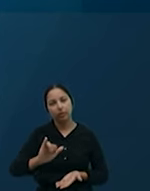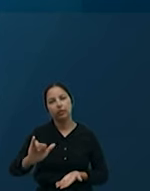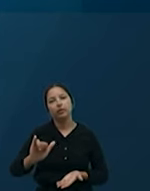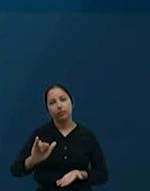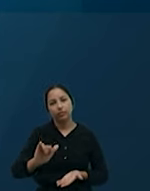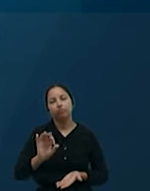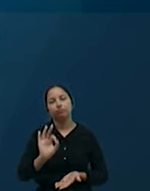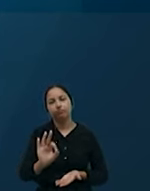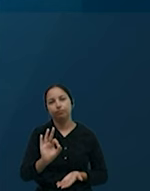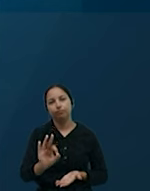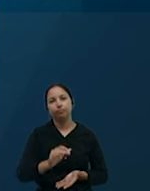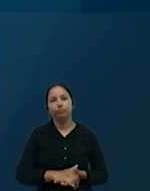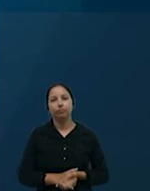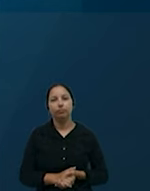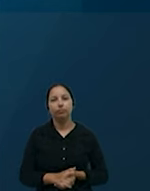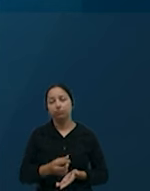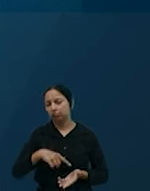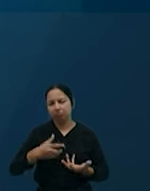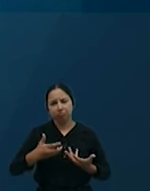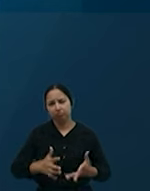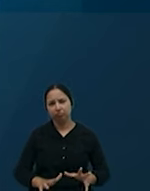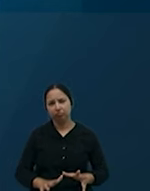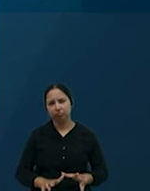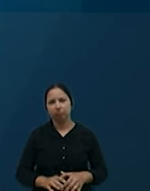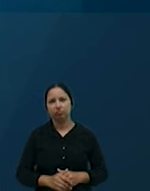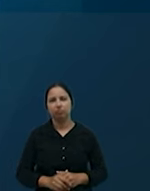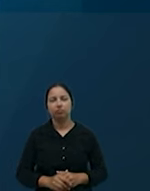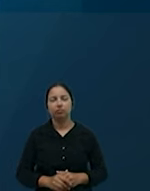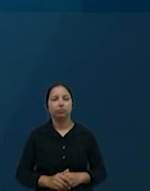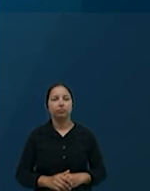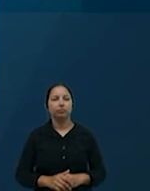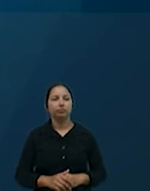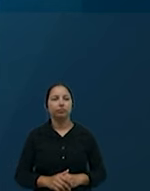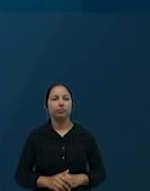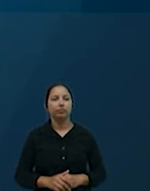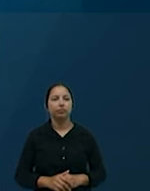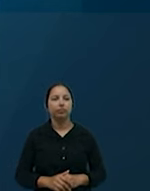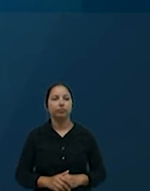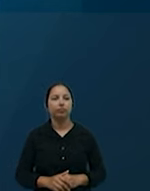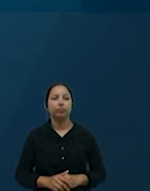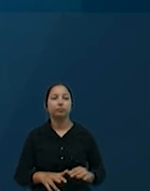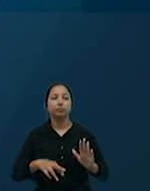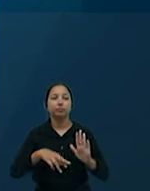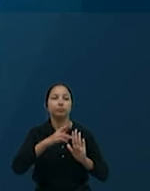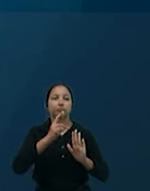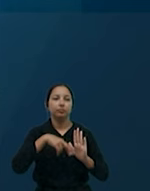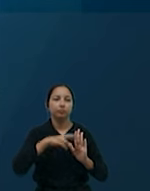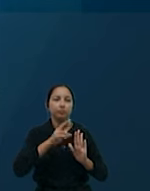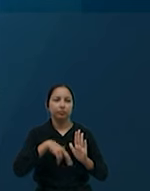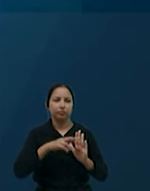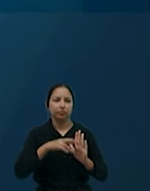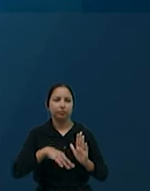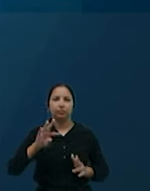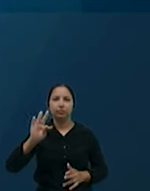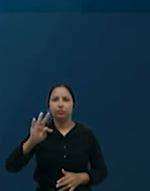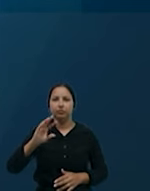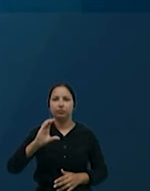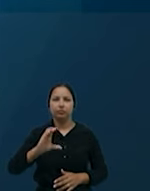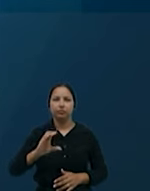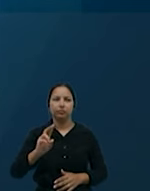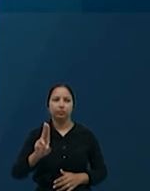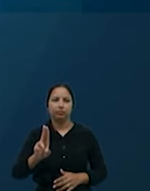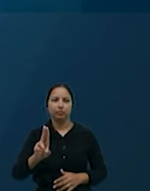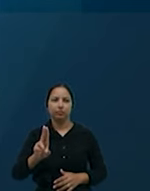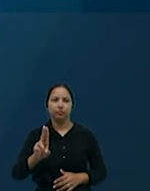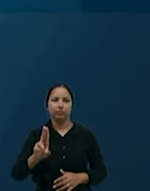mas nós também não queremos. E encerrando, relatório do Tribunal de Contas da União. Há 15